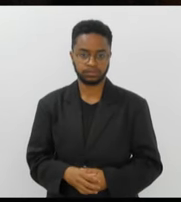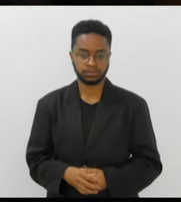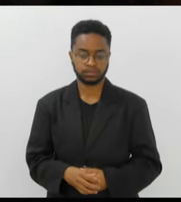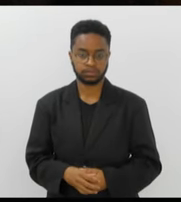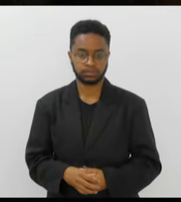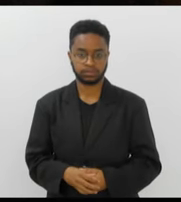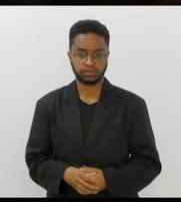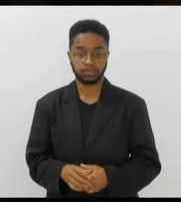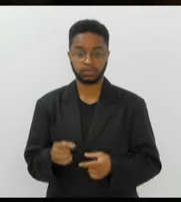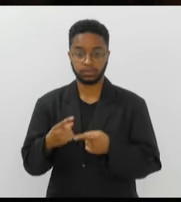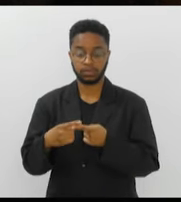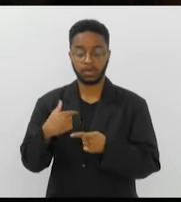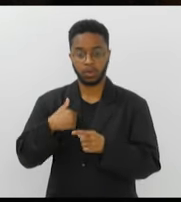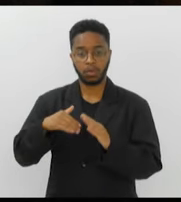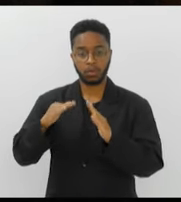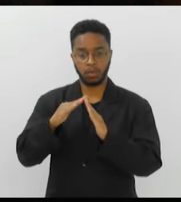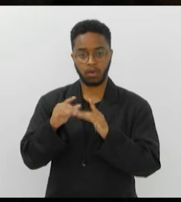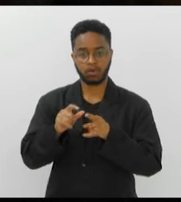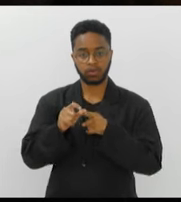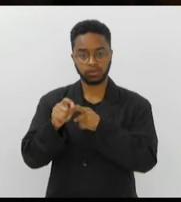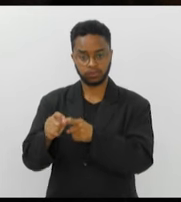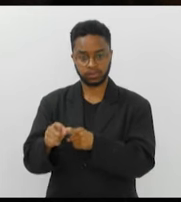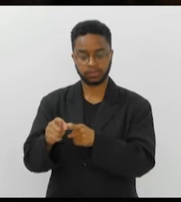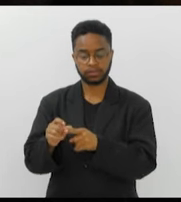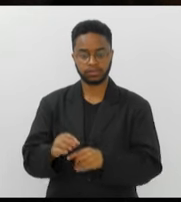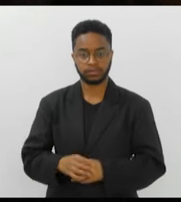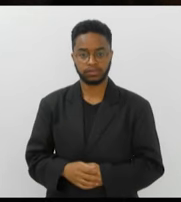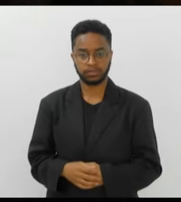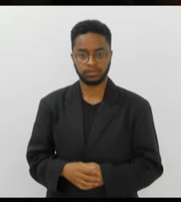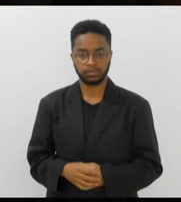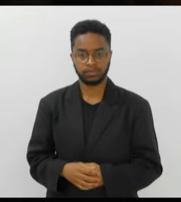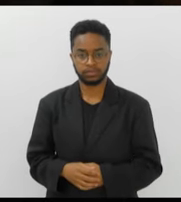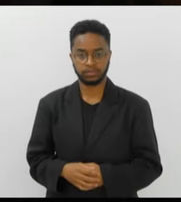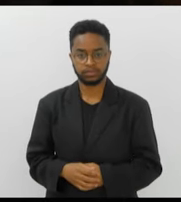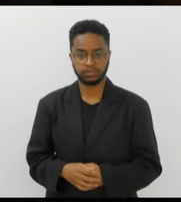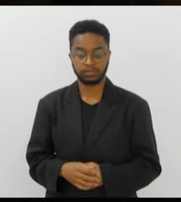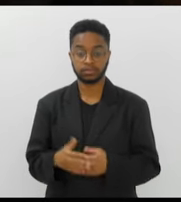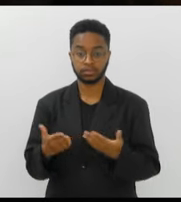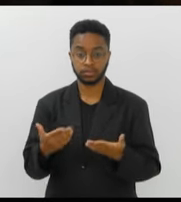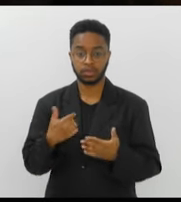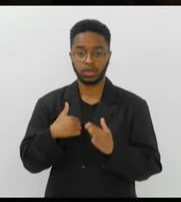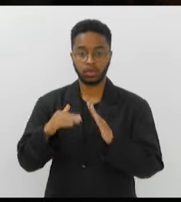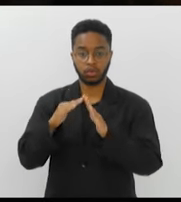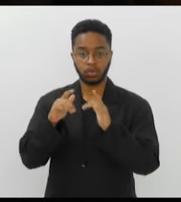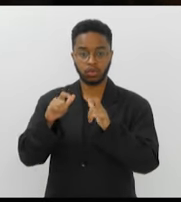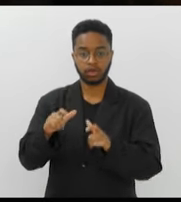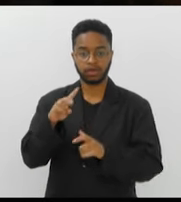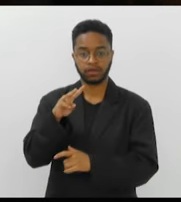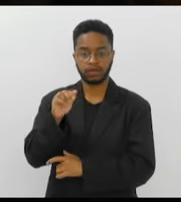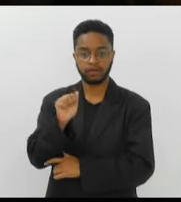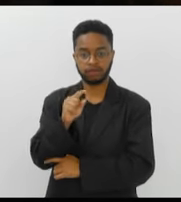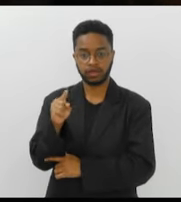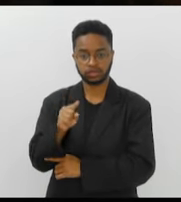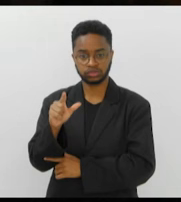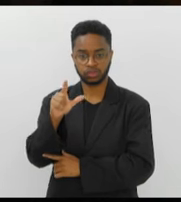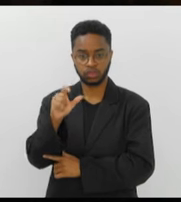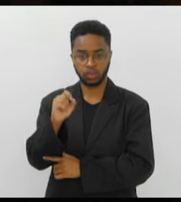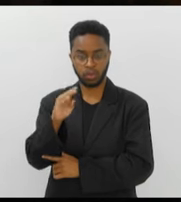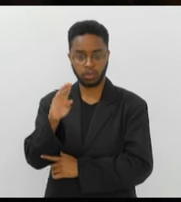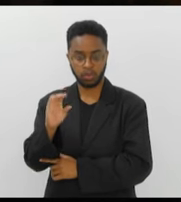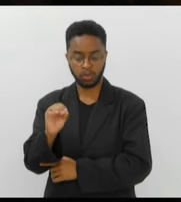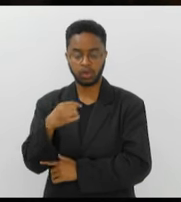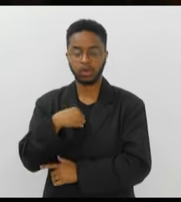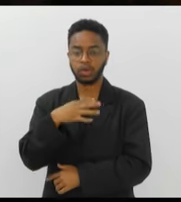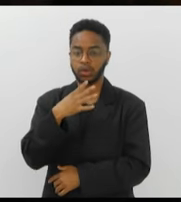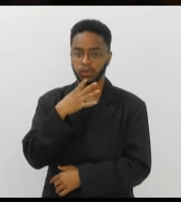daqueles que moram no subúrbio. E ao morar na região de Vaz Lobo, conheço quando